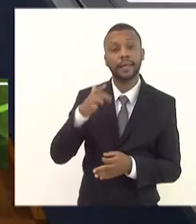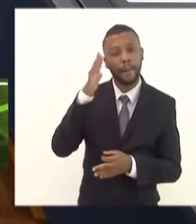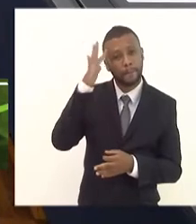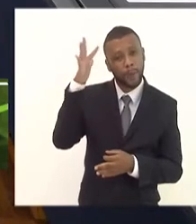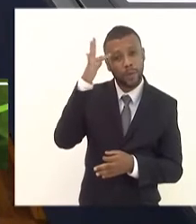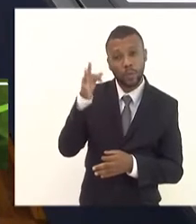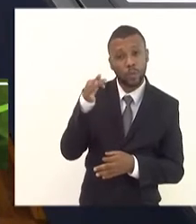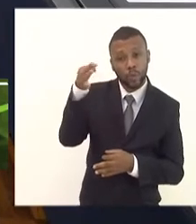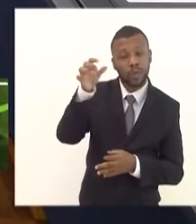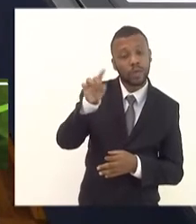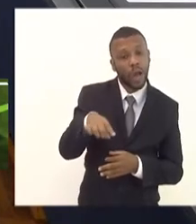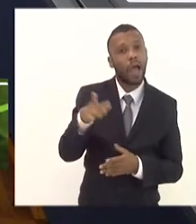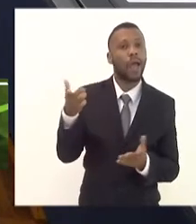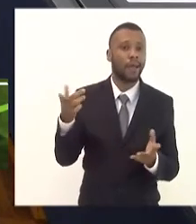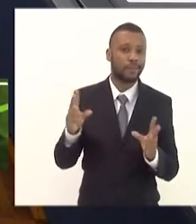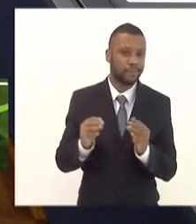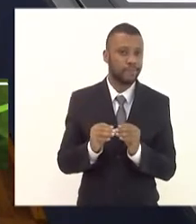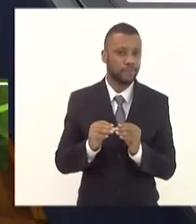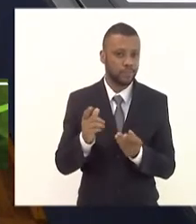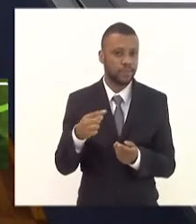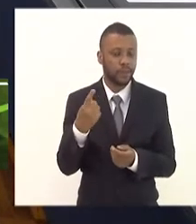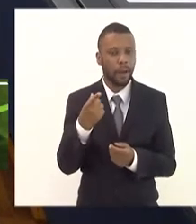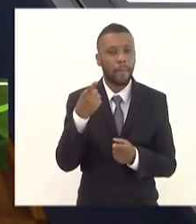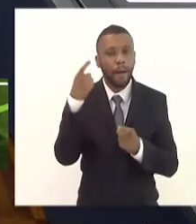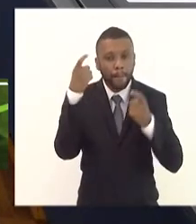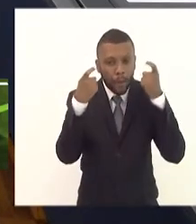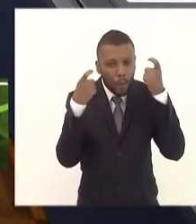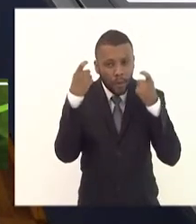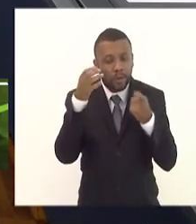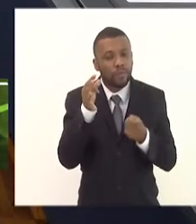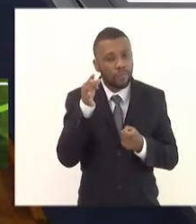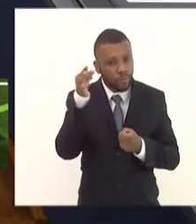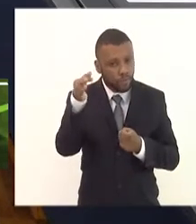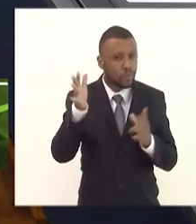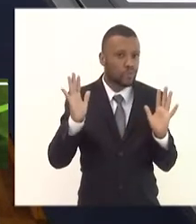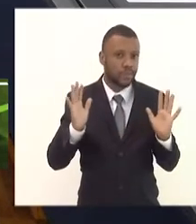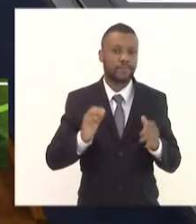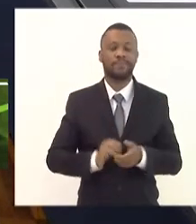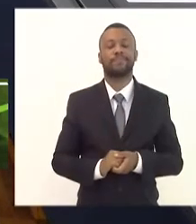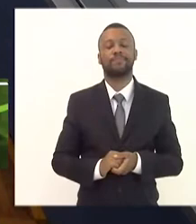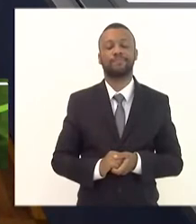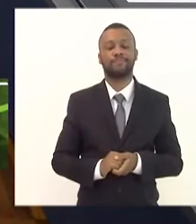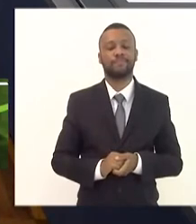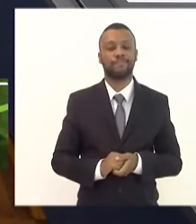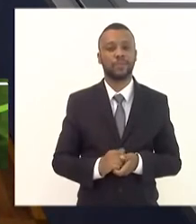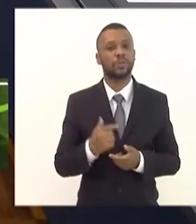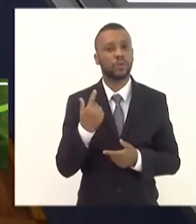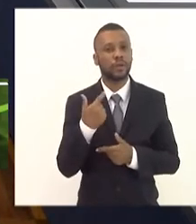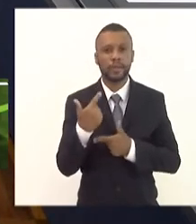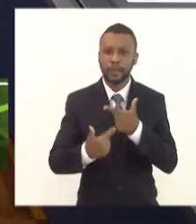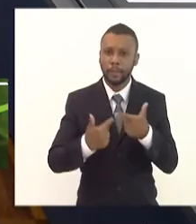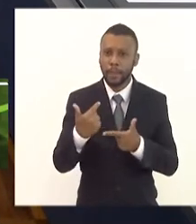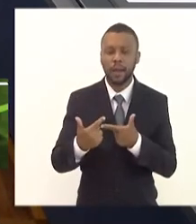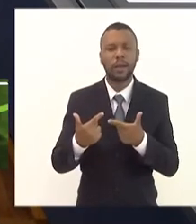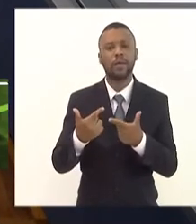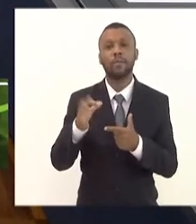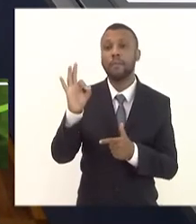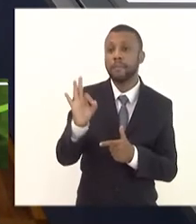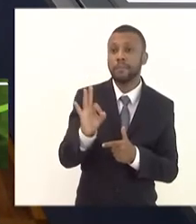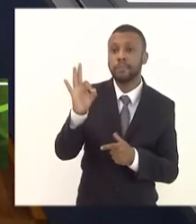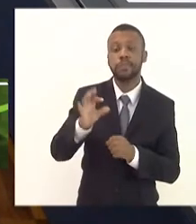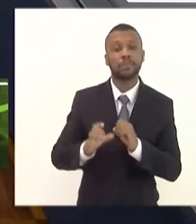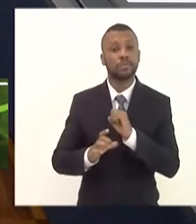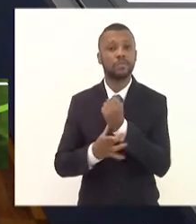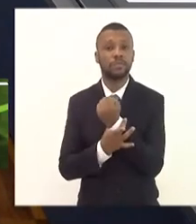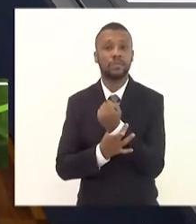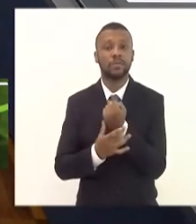um coeficiente, né? Já prevendo uma ocupação futura, né? E a gente trabalha com coeficiente de segurança, que é o Ranolf, né?